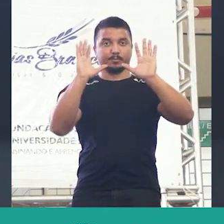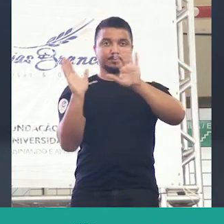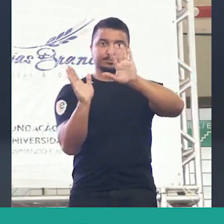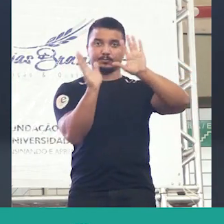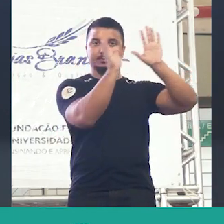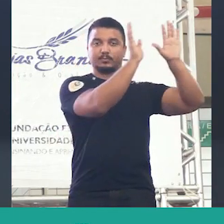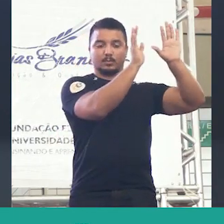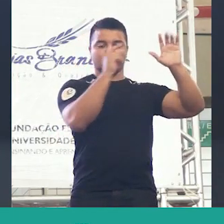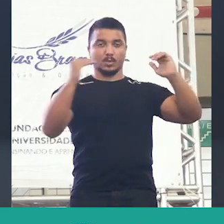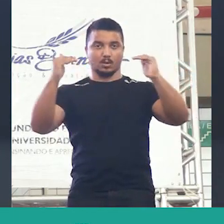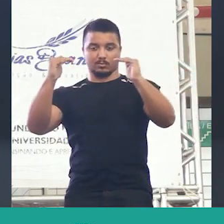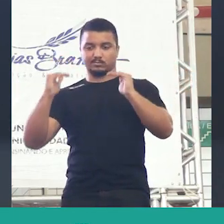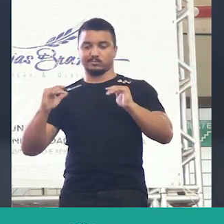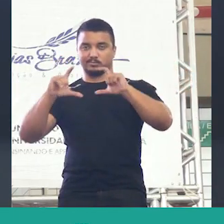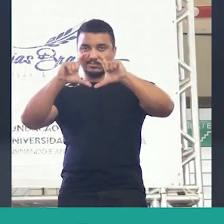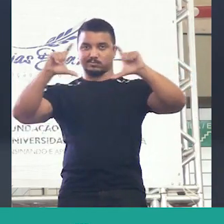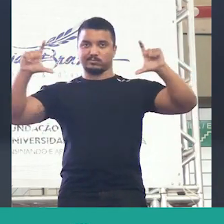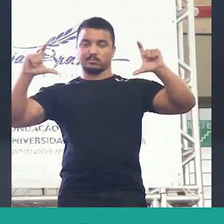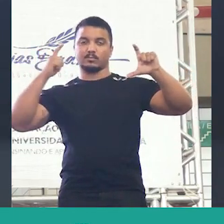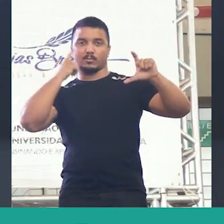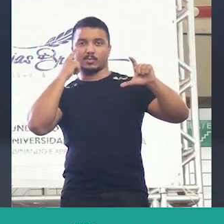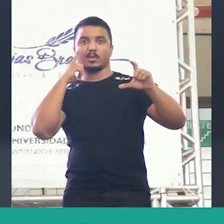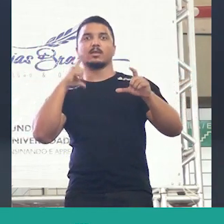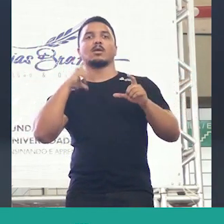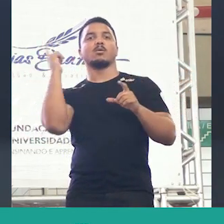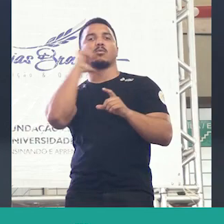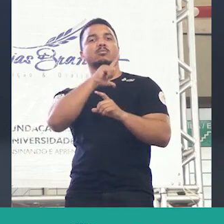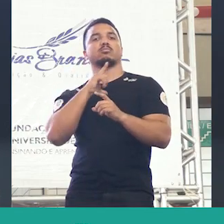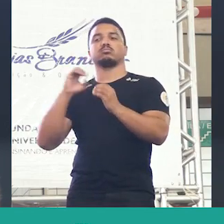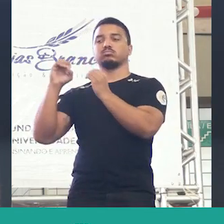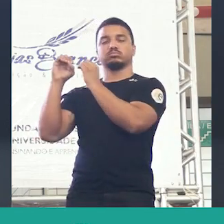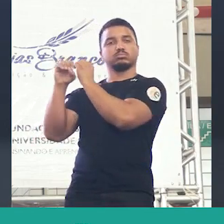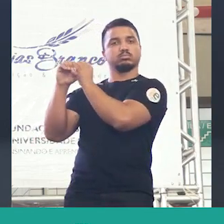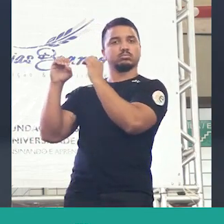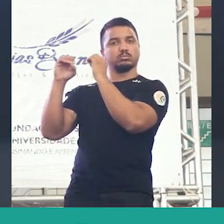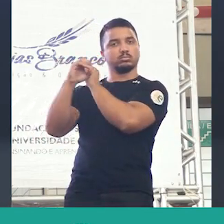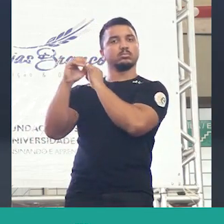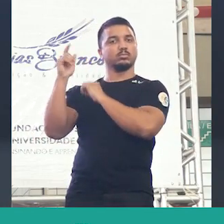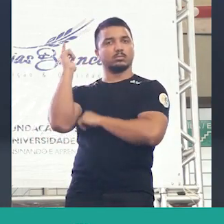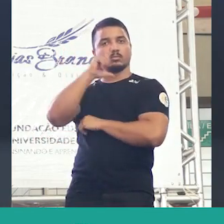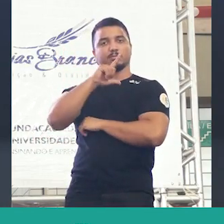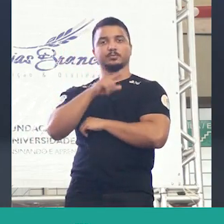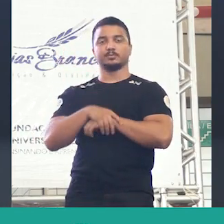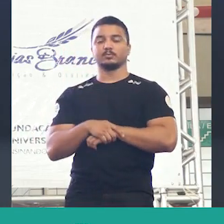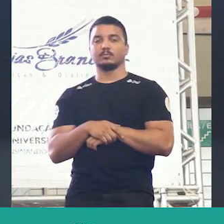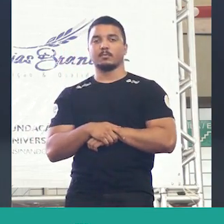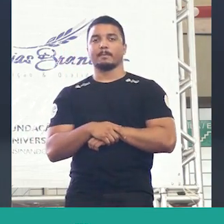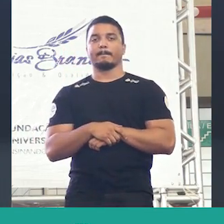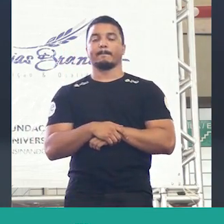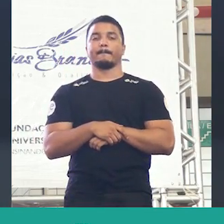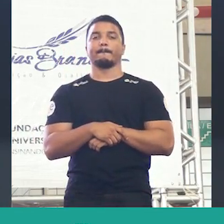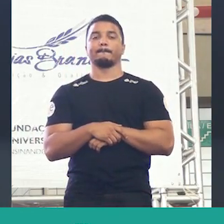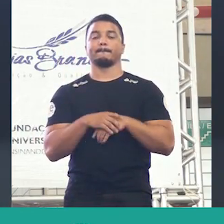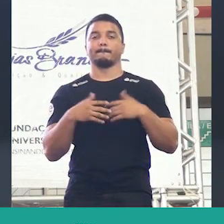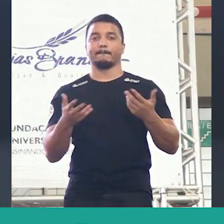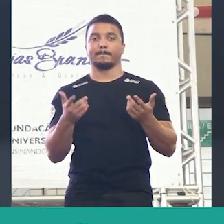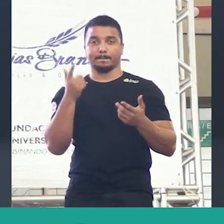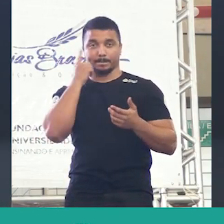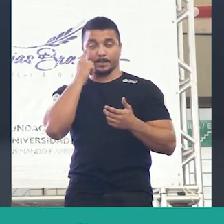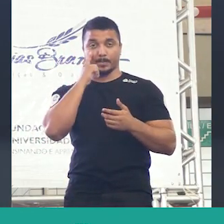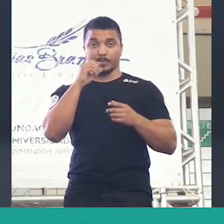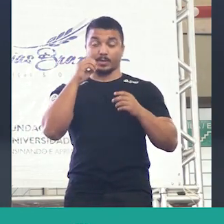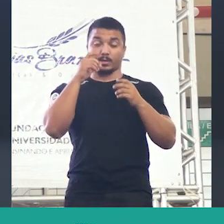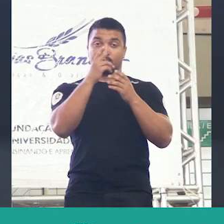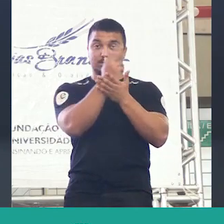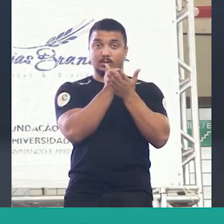acontecendo, pessoal? Vocês estão percebendo que tem eclipse ou não? Estão percebendo que tem eclipse? Aí eu vou fazer uma pergunta. No desenho